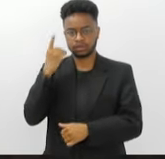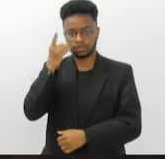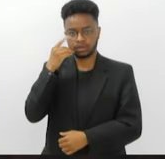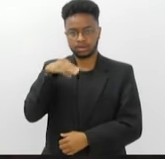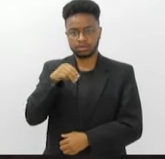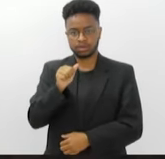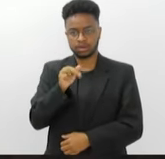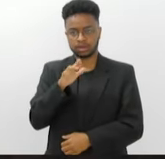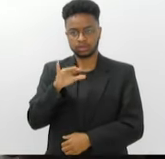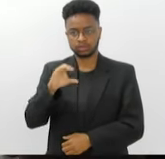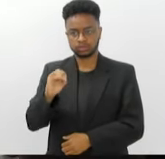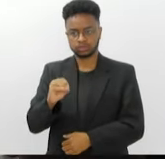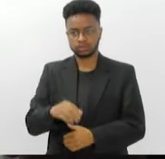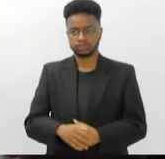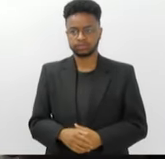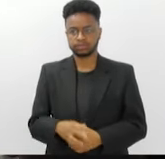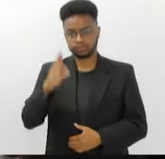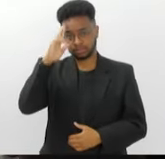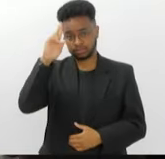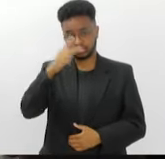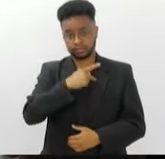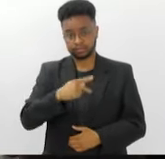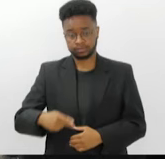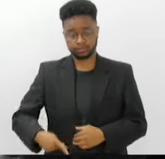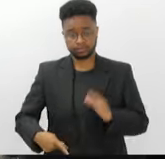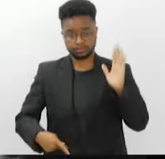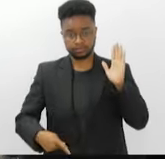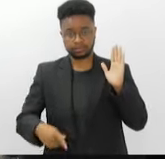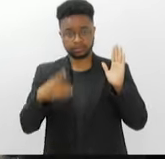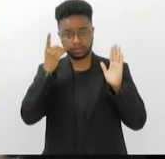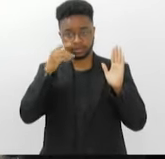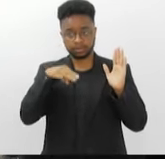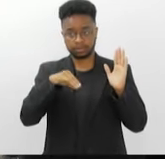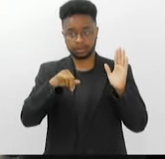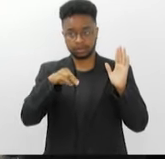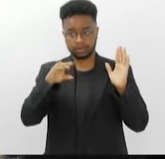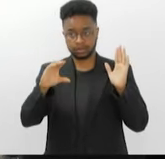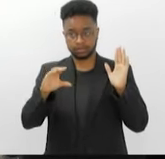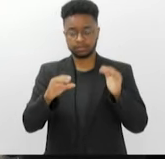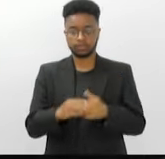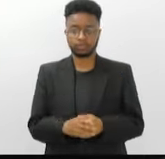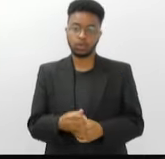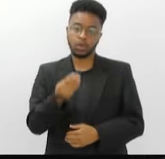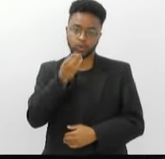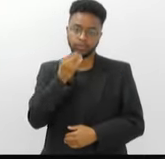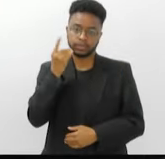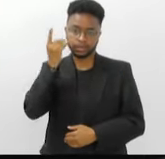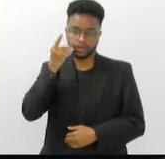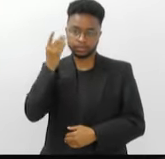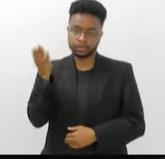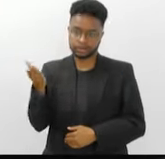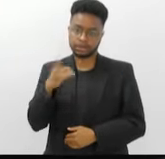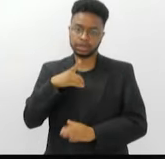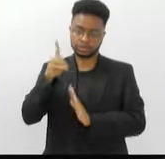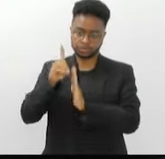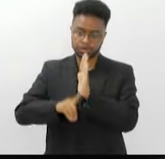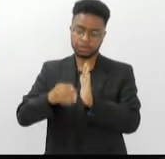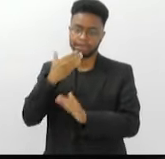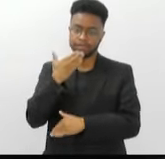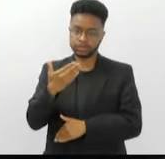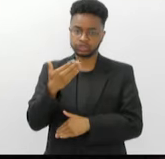Márcio Gualberto. Senhor presidente, pela ordem. Deputado Mink, por favor. Claro que o deputado Márcio Gualberto tem todo o direito de